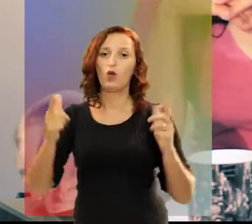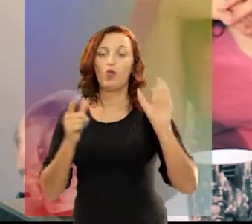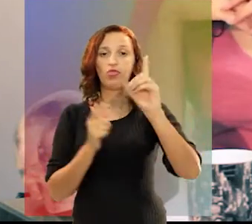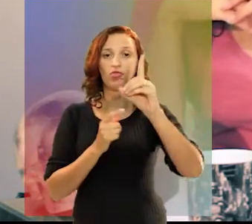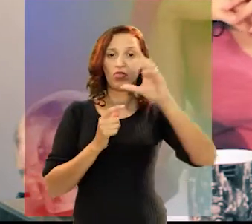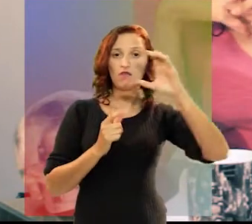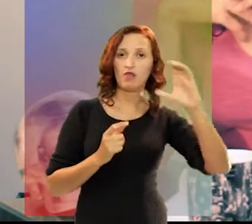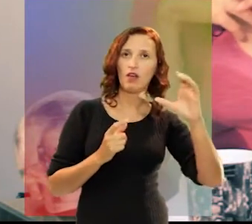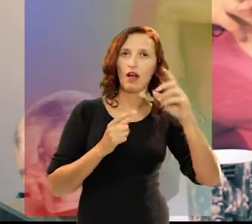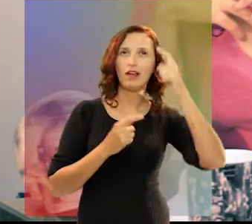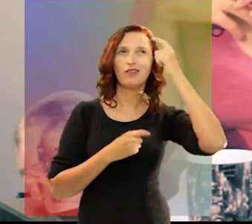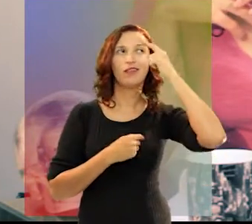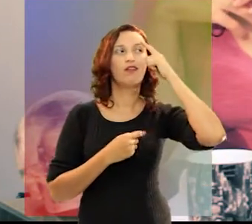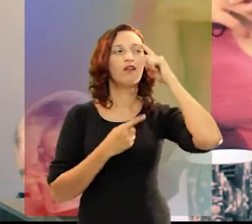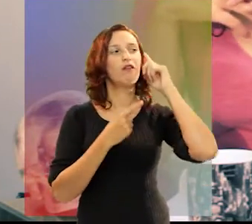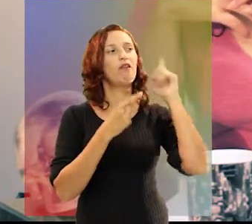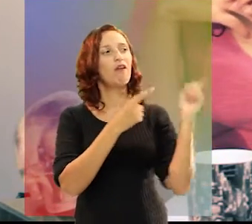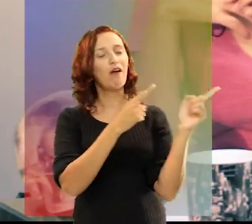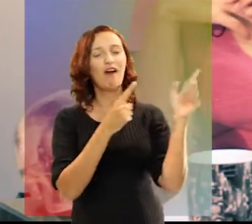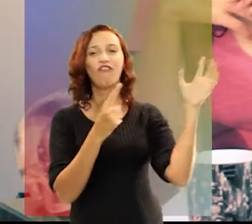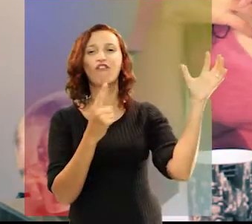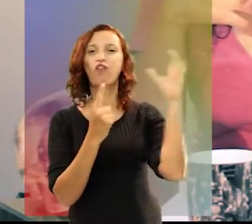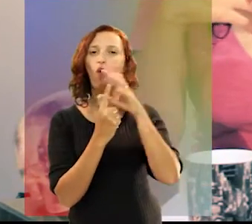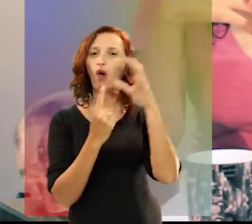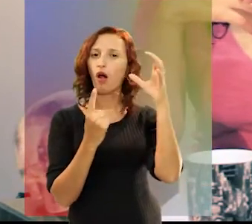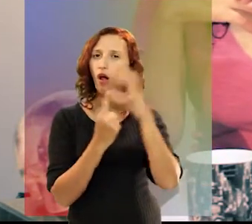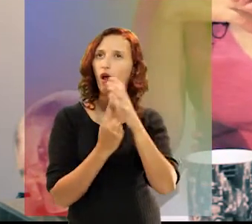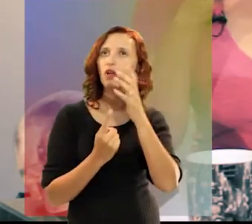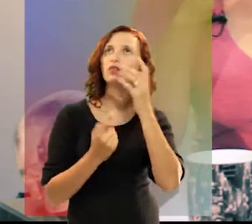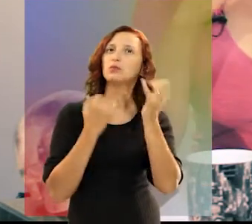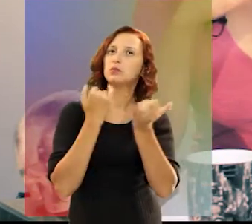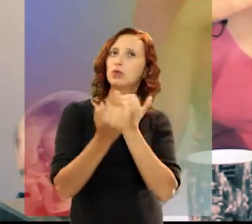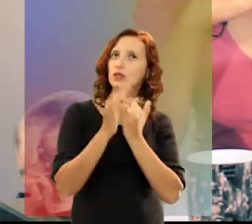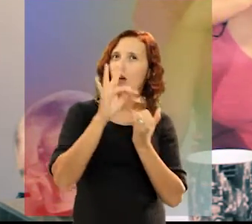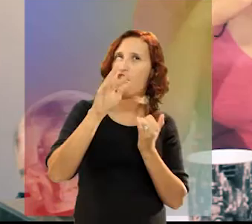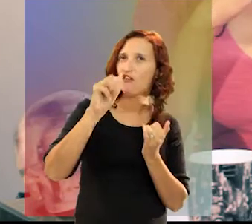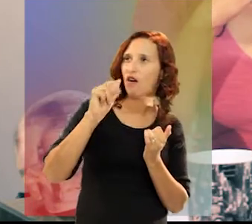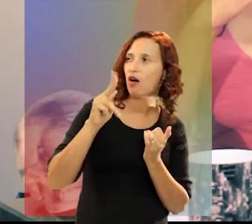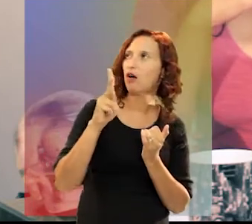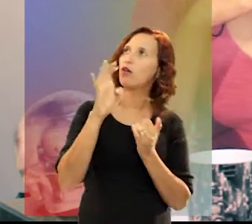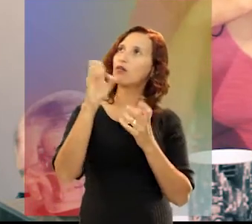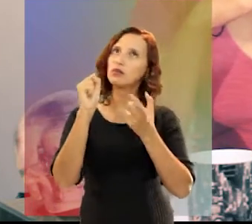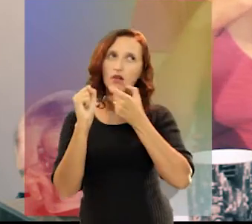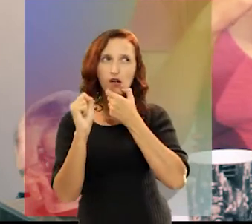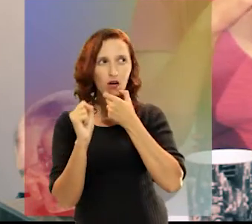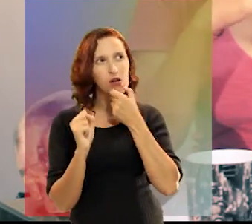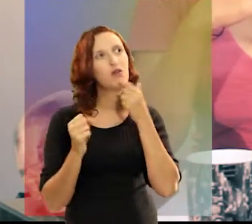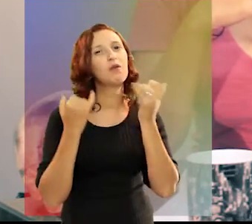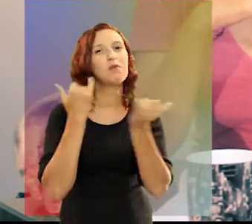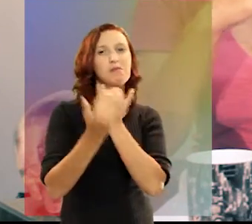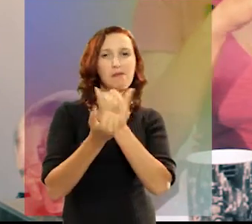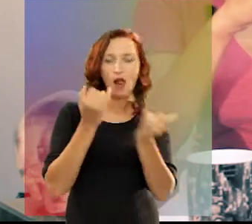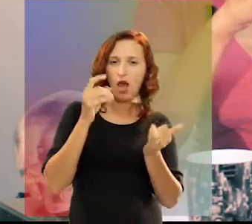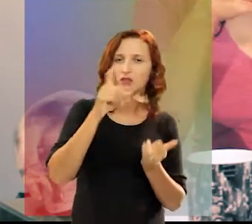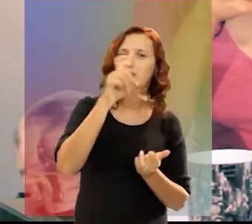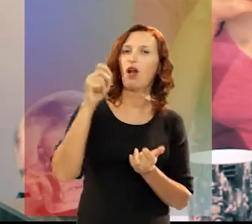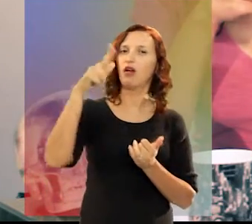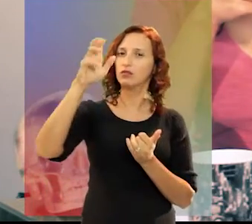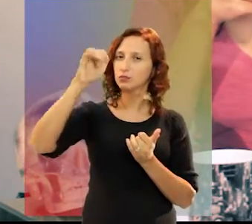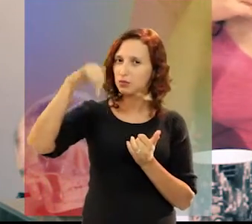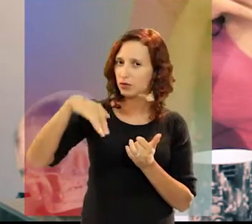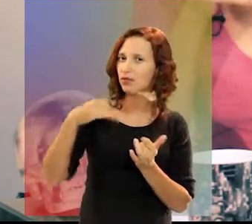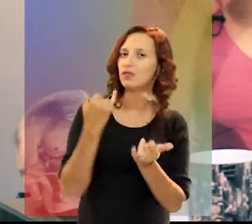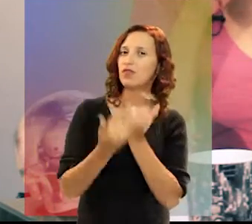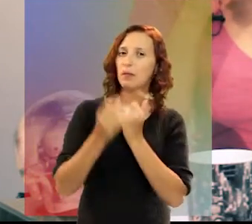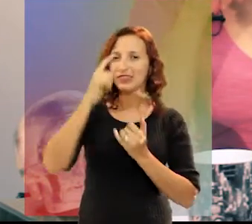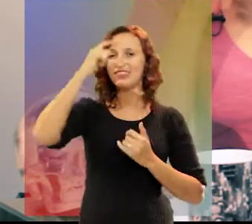vai e revive essa história, dá uma cara para esse cara, como se, na verdade, fosse uma ideia que perdurasse, um tipo Zeitgeist. A ideia